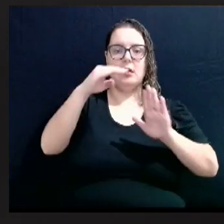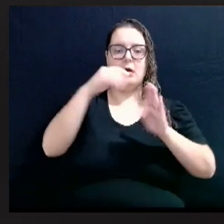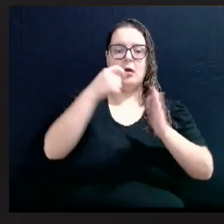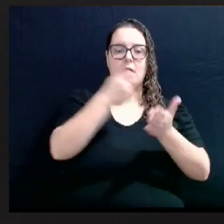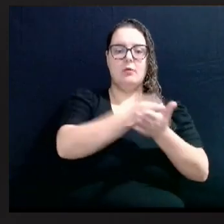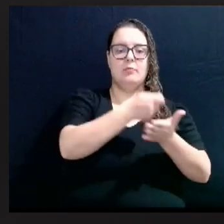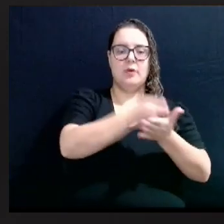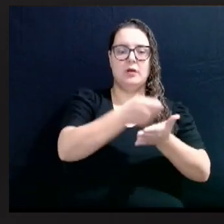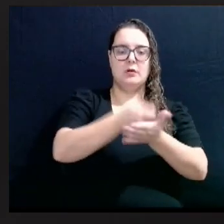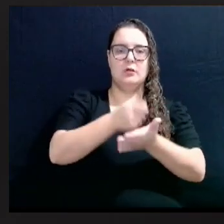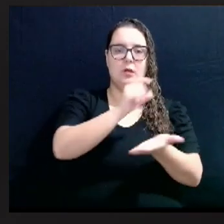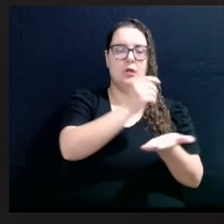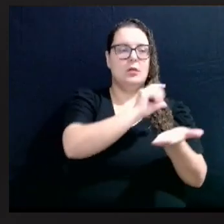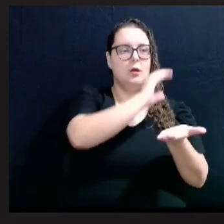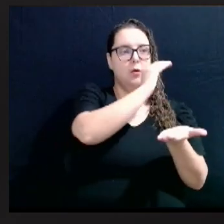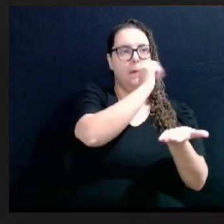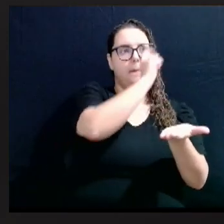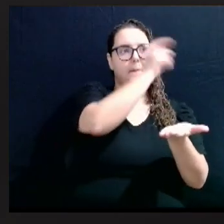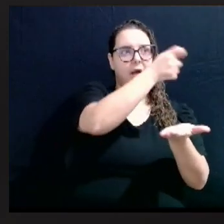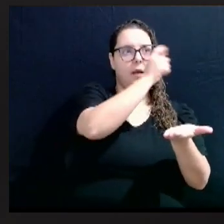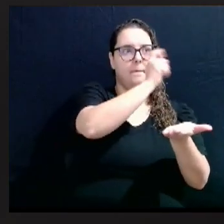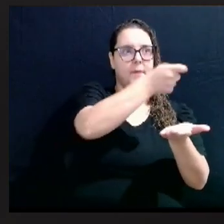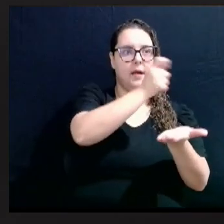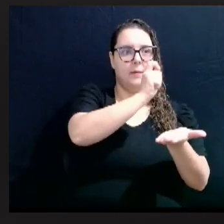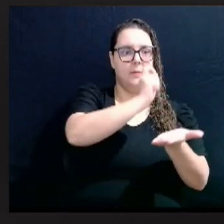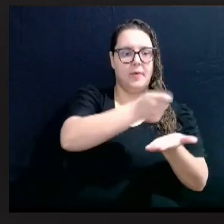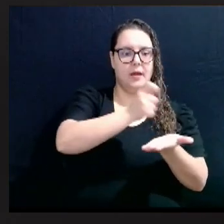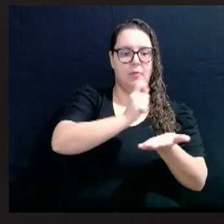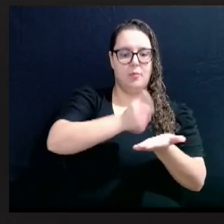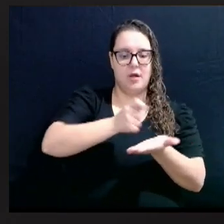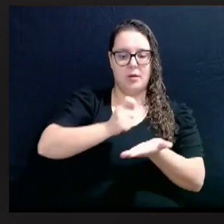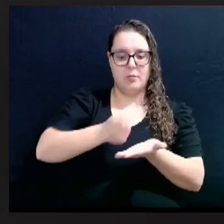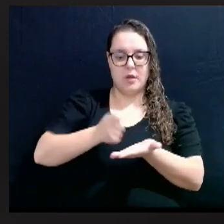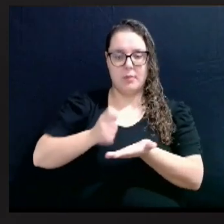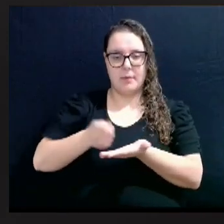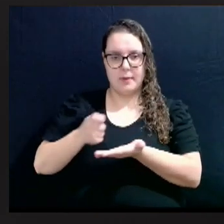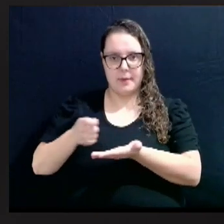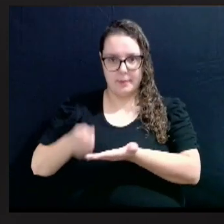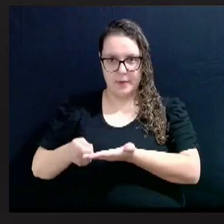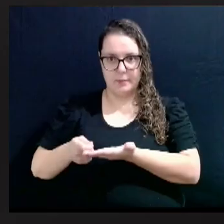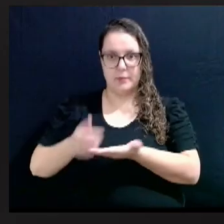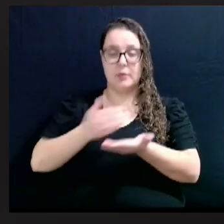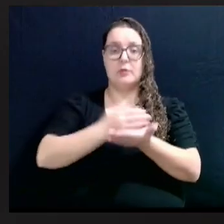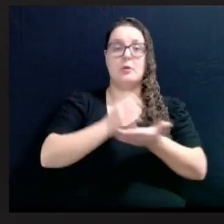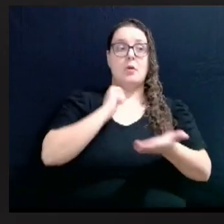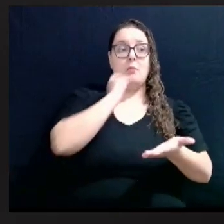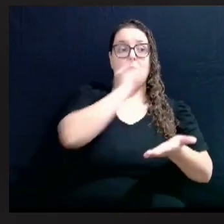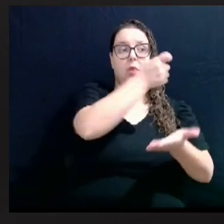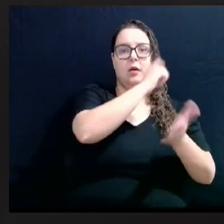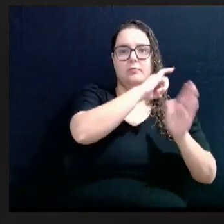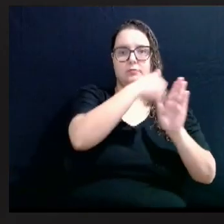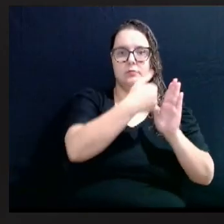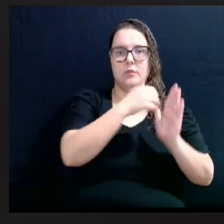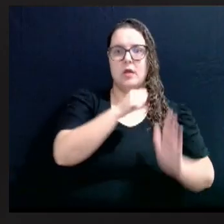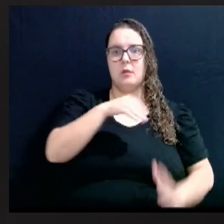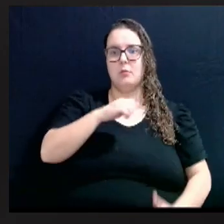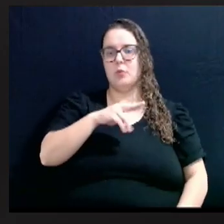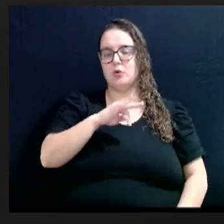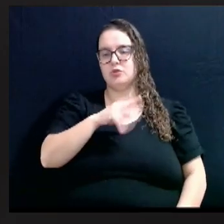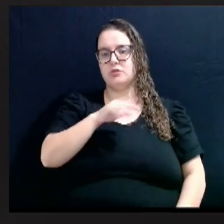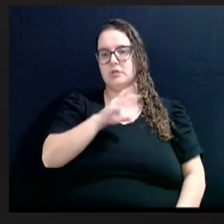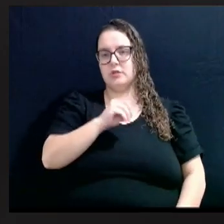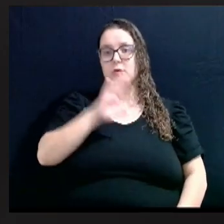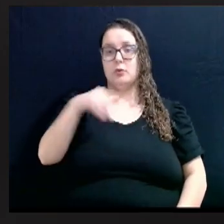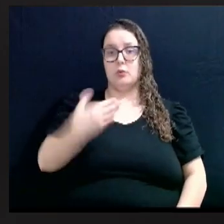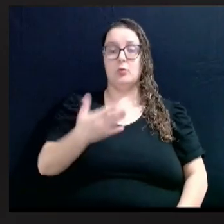vai diminuindo, tá? Então, eu já inicio pagando os juros e o amortizado. Na hora que o meu saldo vai